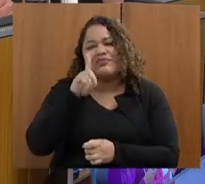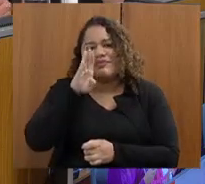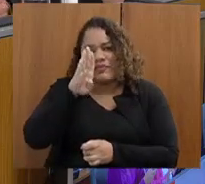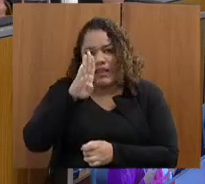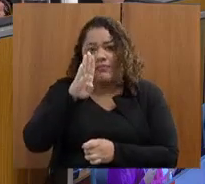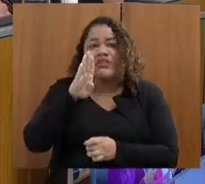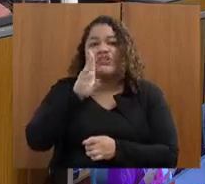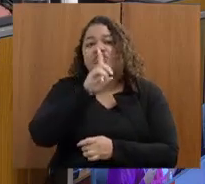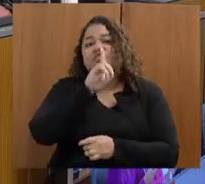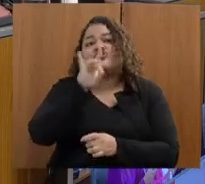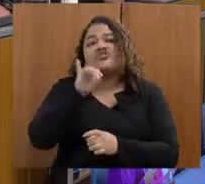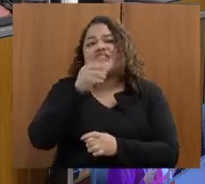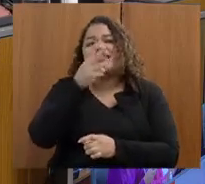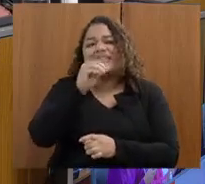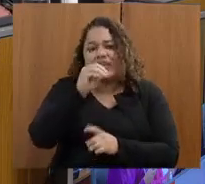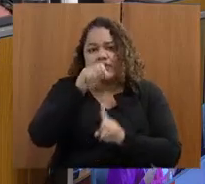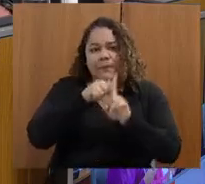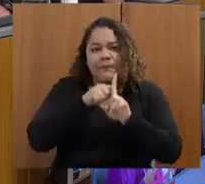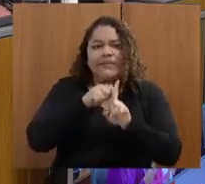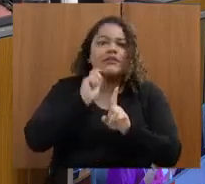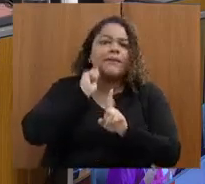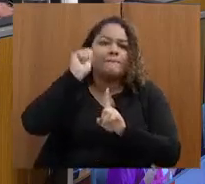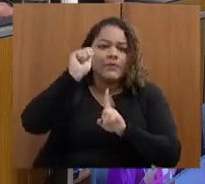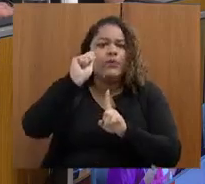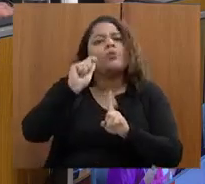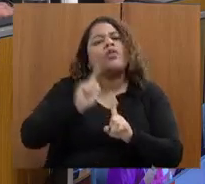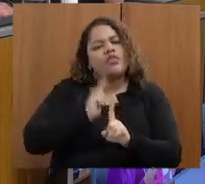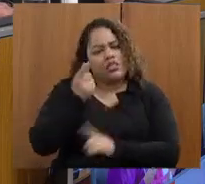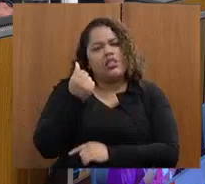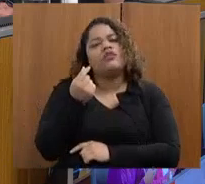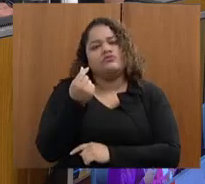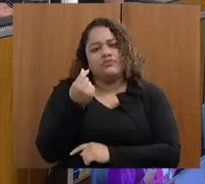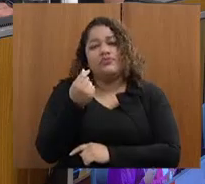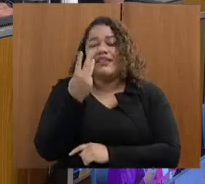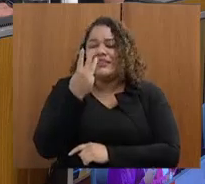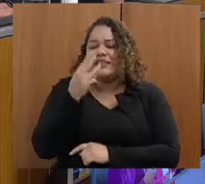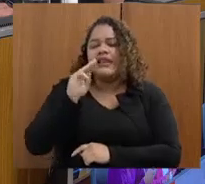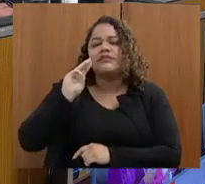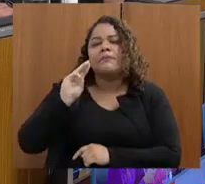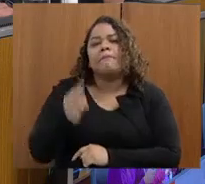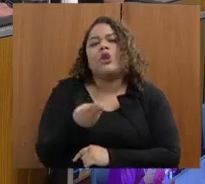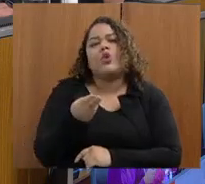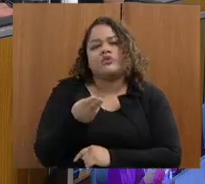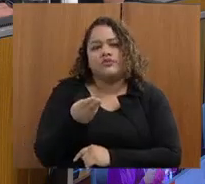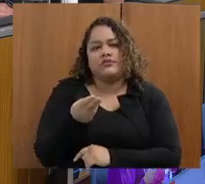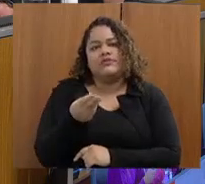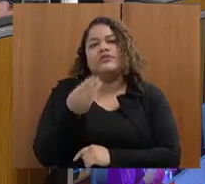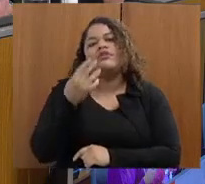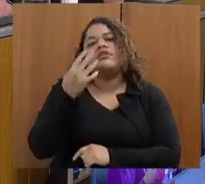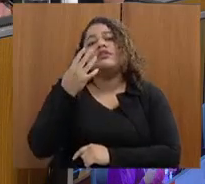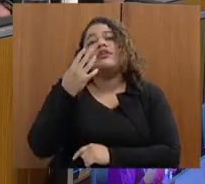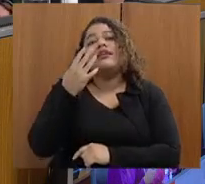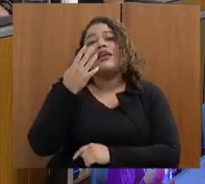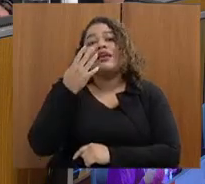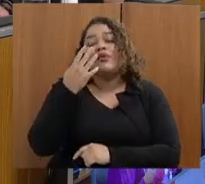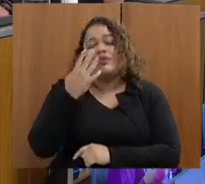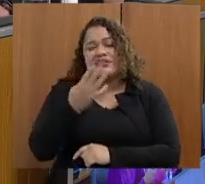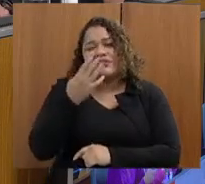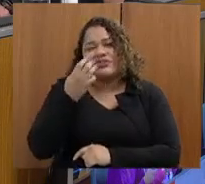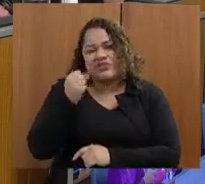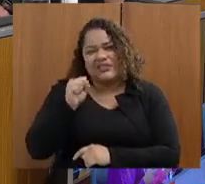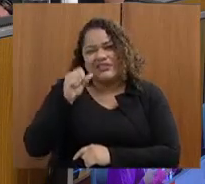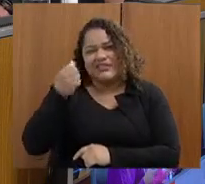2023 tem caixa 3 bilhões 883 milhões 436 mil